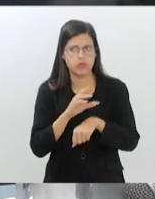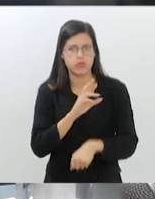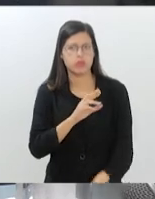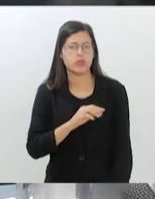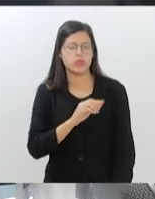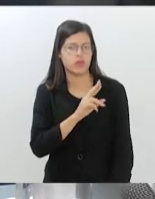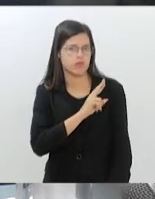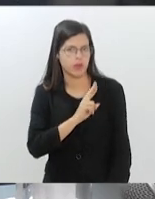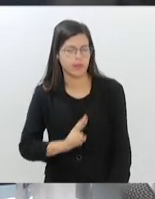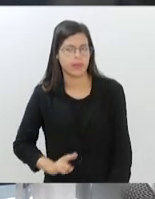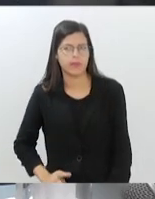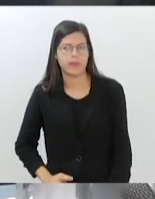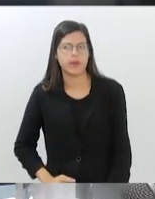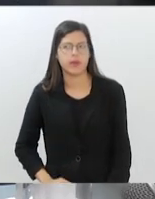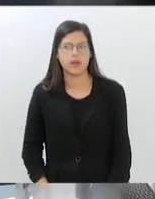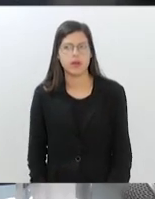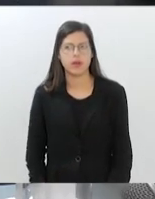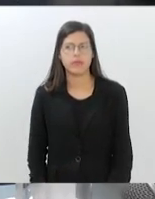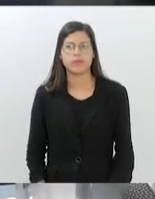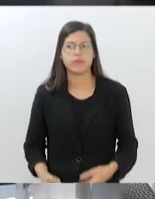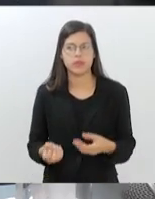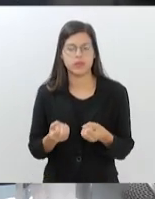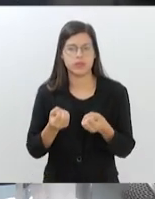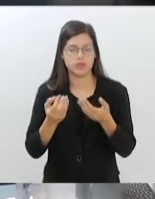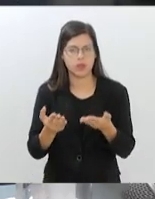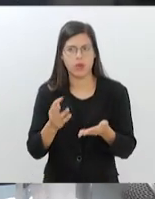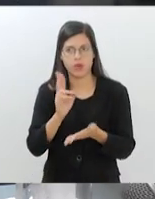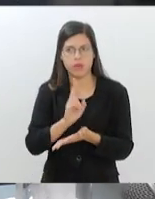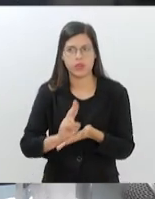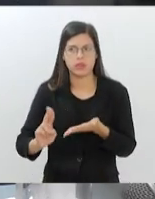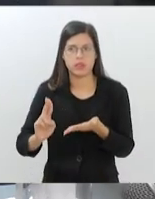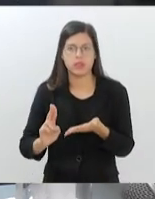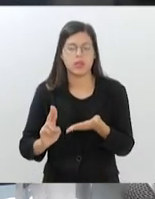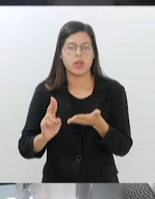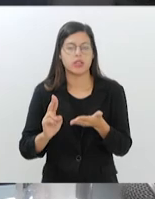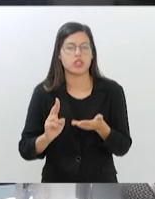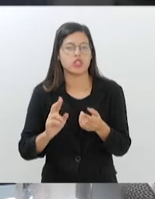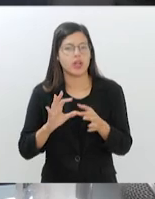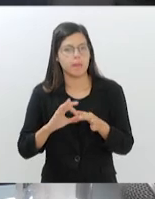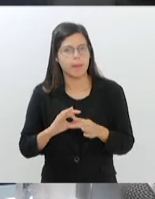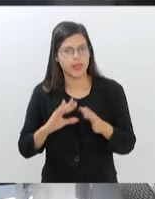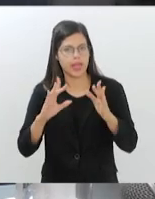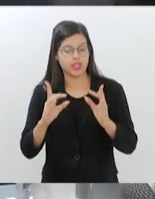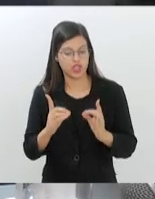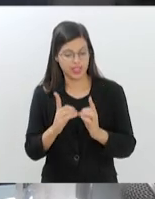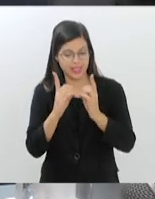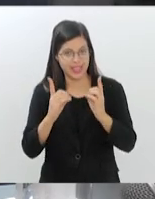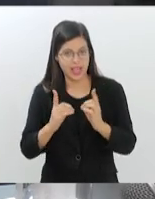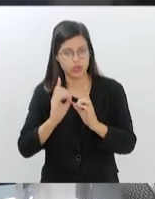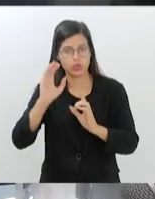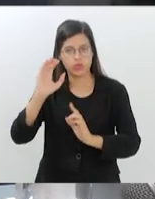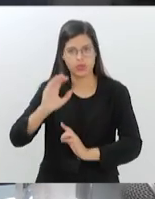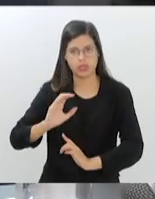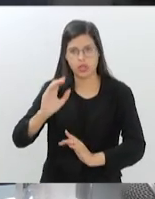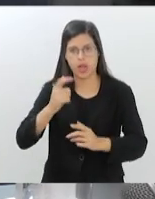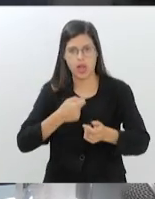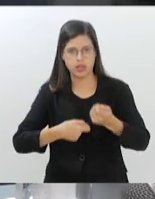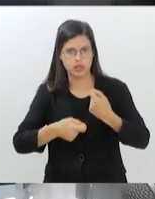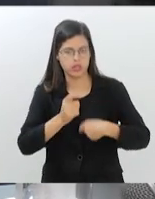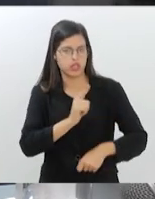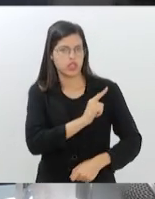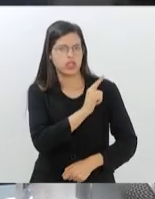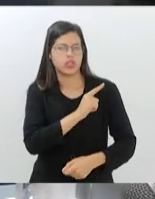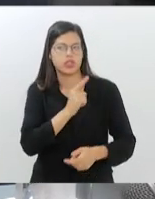autonomia a constituição confere as Universidades autonomia didático-científica administrativo de gestão